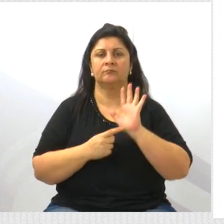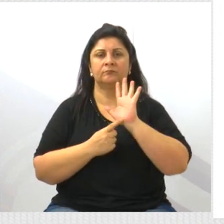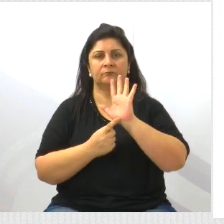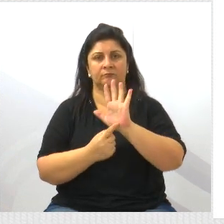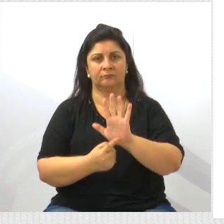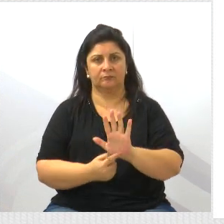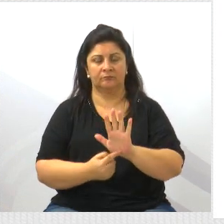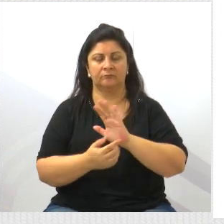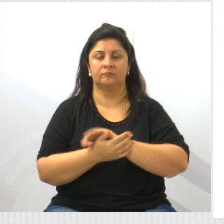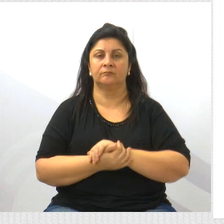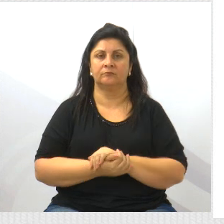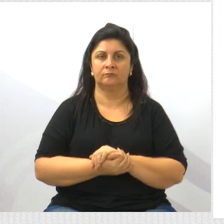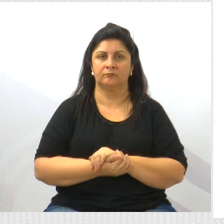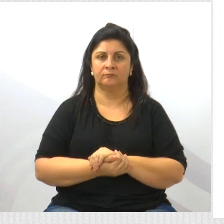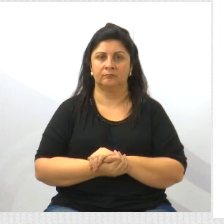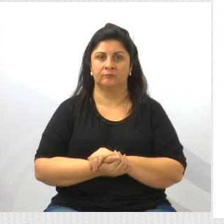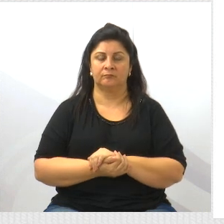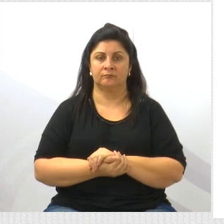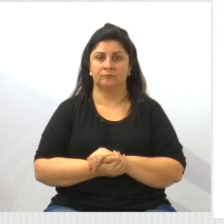apresentamos e